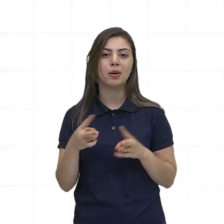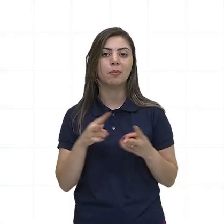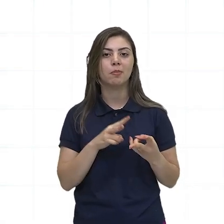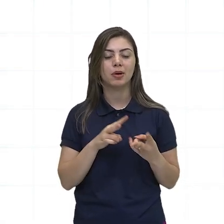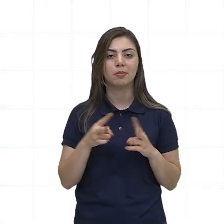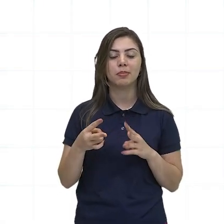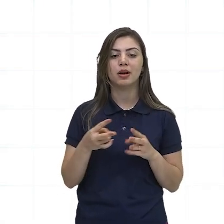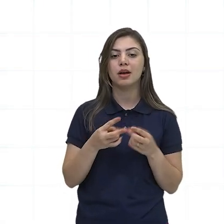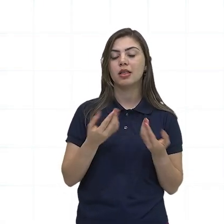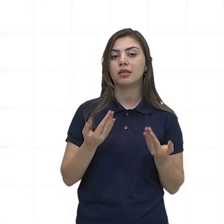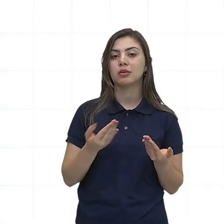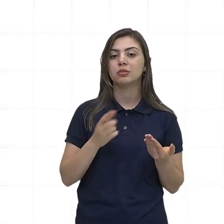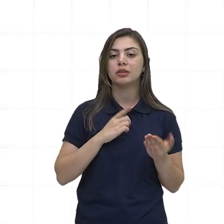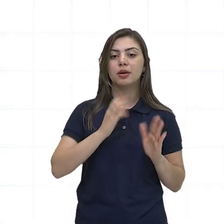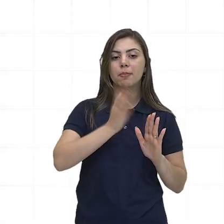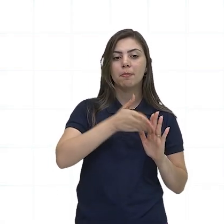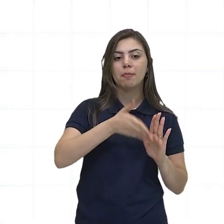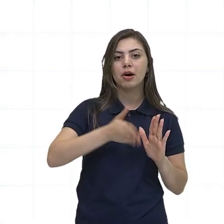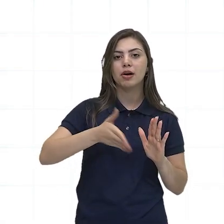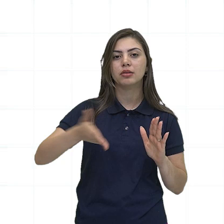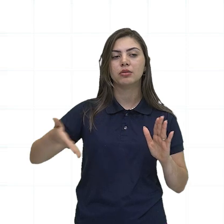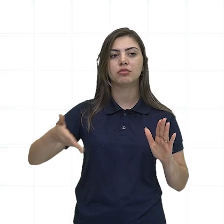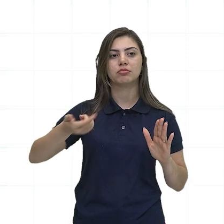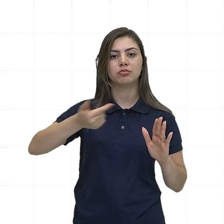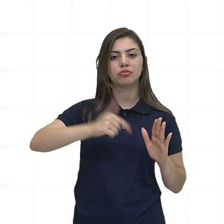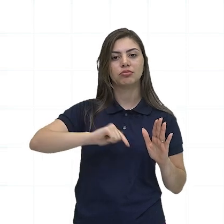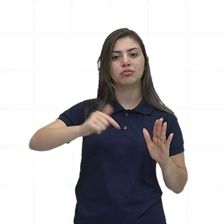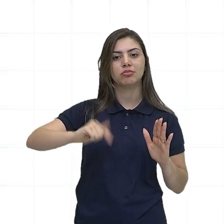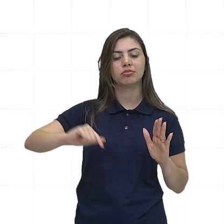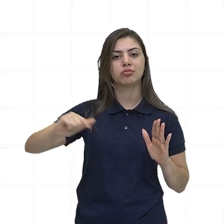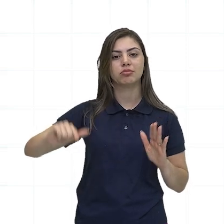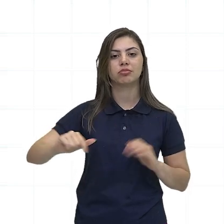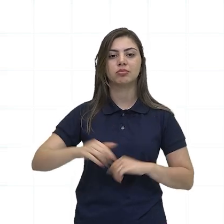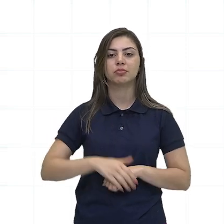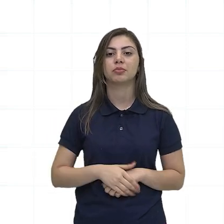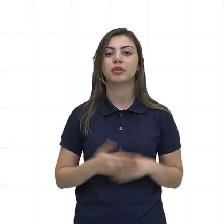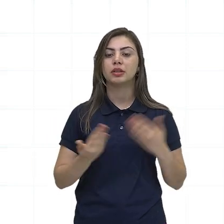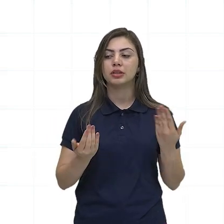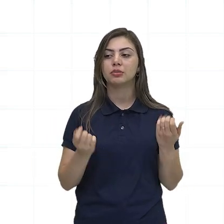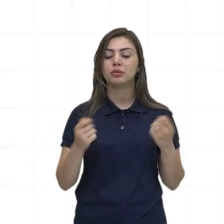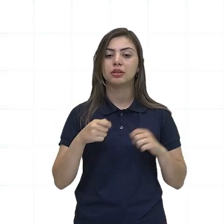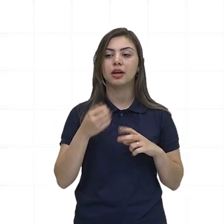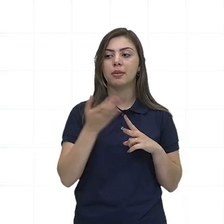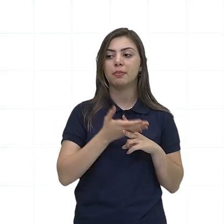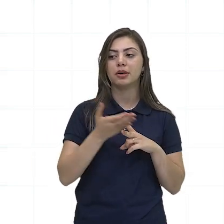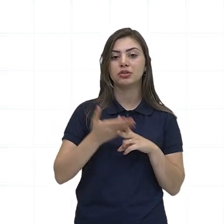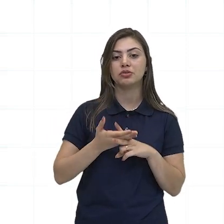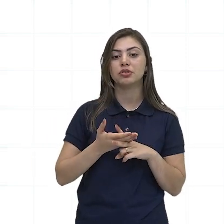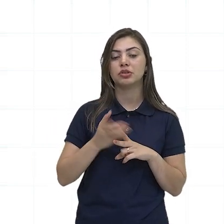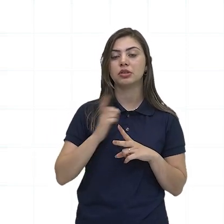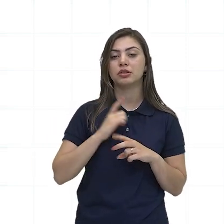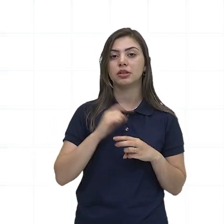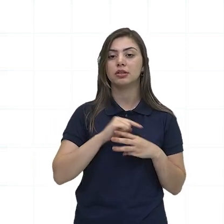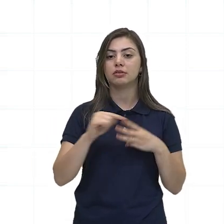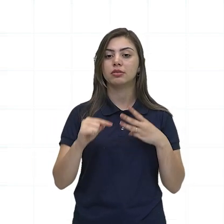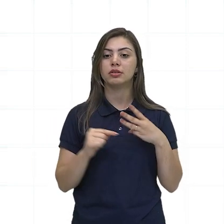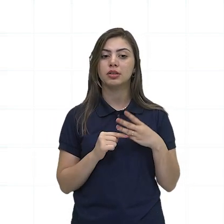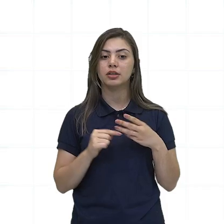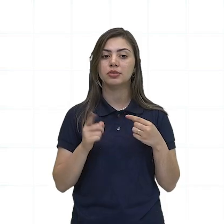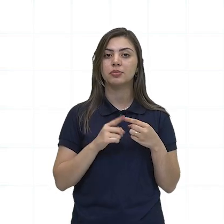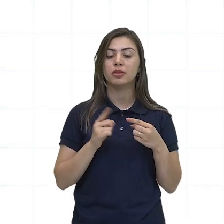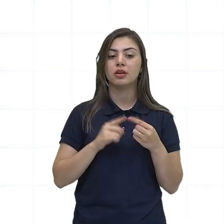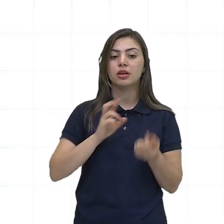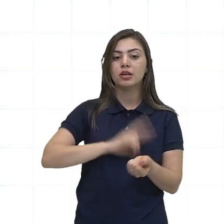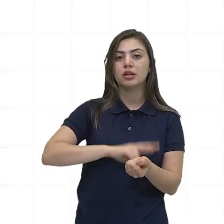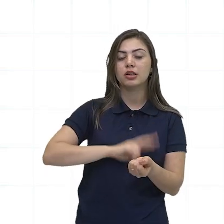período, formando padrões que se repetem. Podemos dividir a música em 3 elementos básicos: